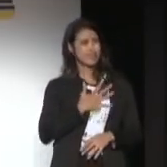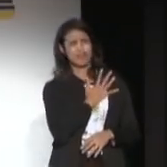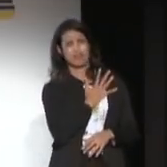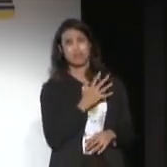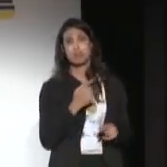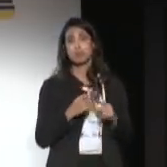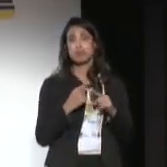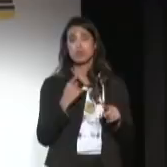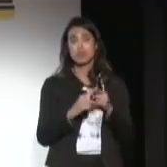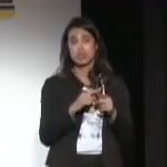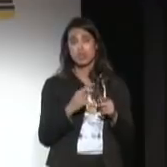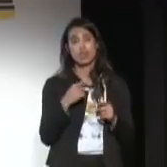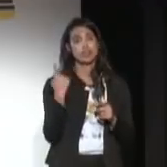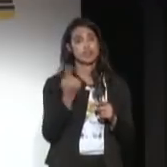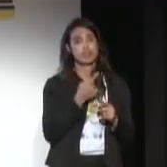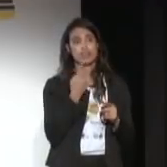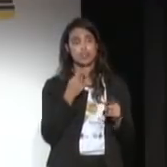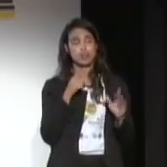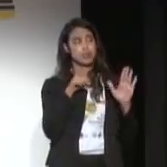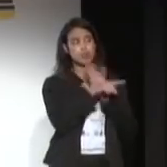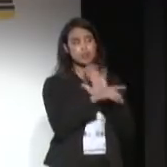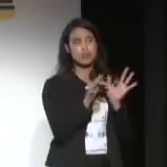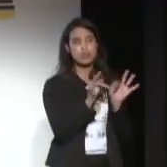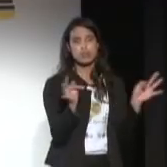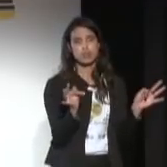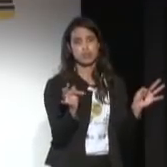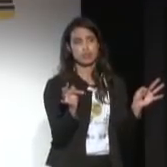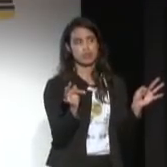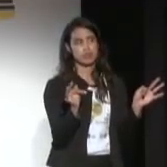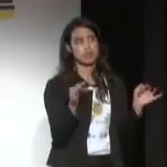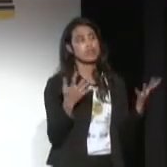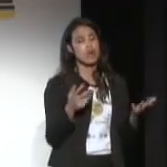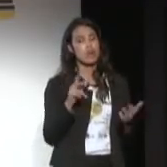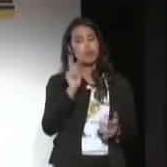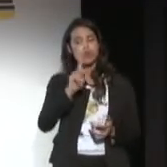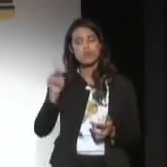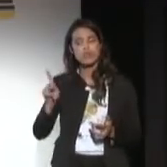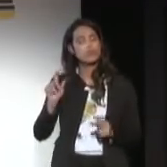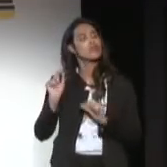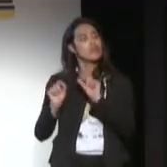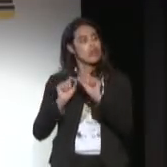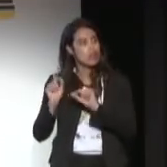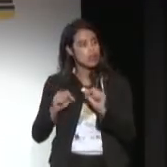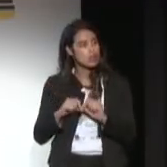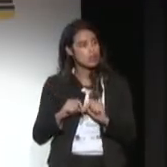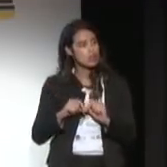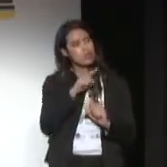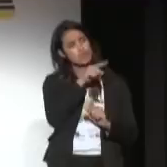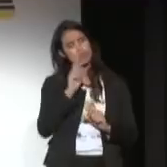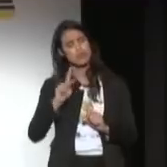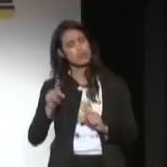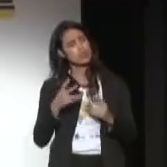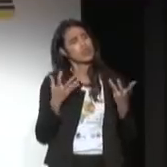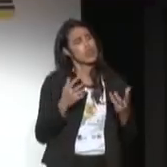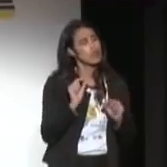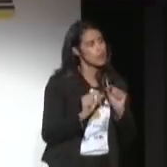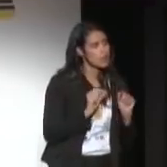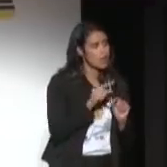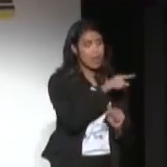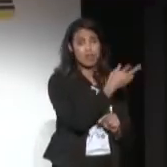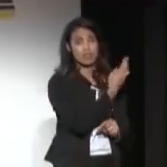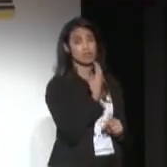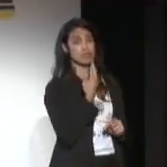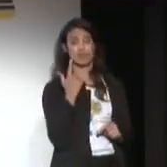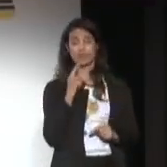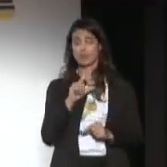muitíssimo, porque a gente faz uma pergunta muito simples para eles, né? Quem são os professores que estão na escola e que professor você quer? E as pessoas não conseguem